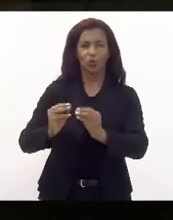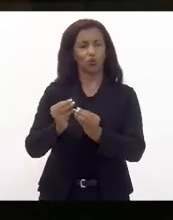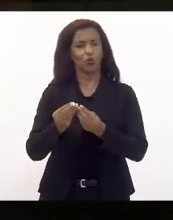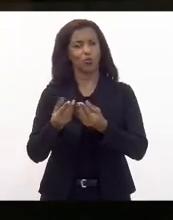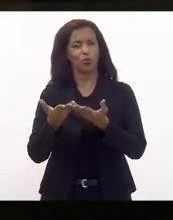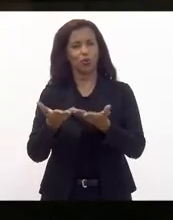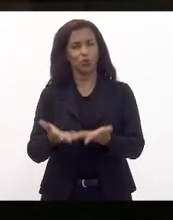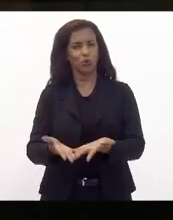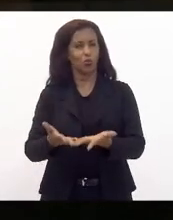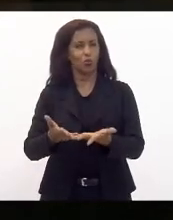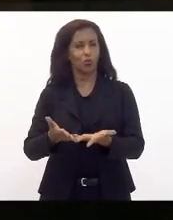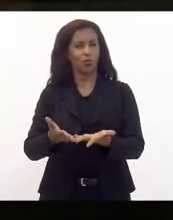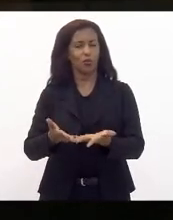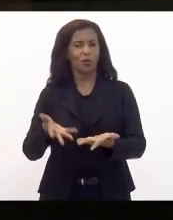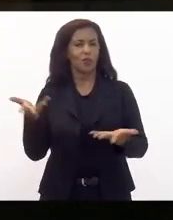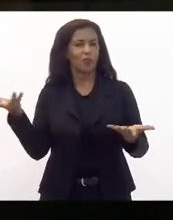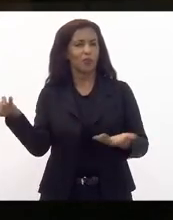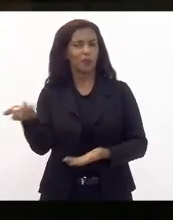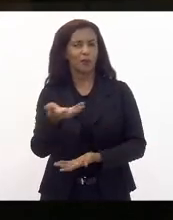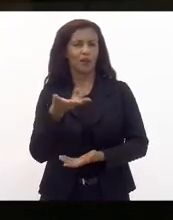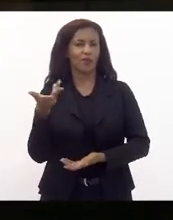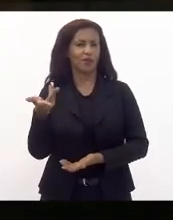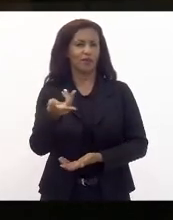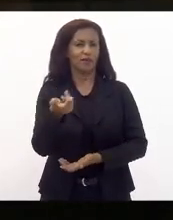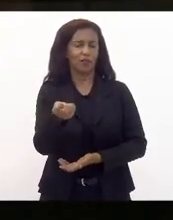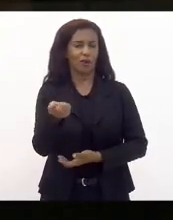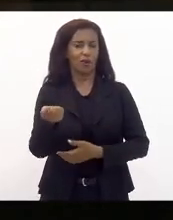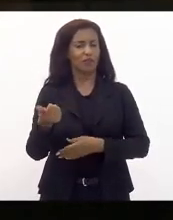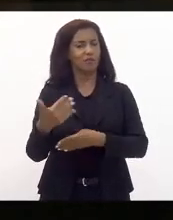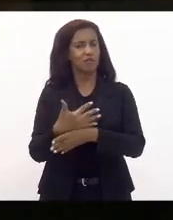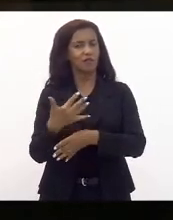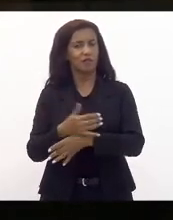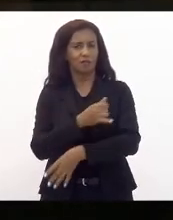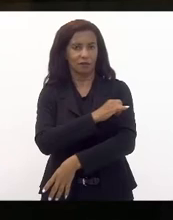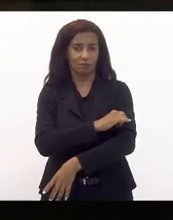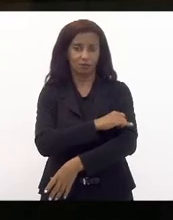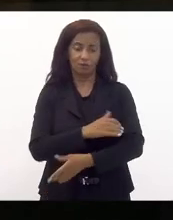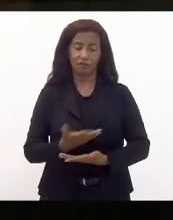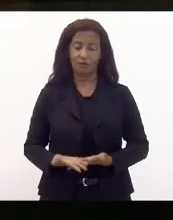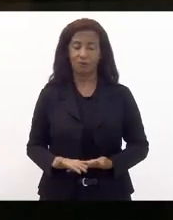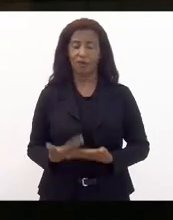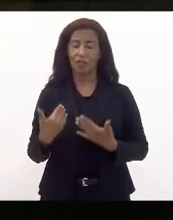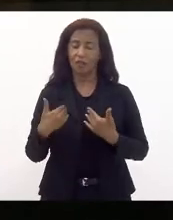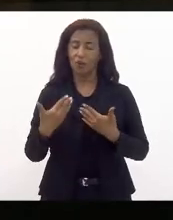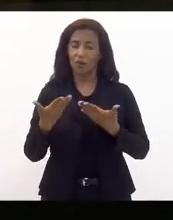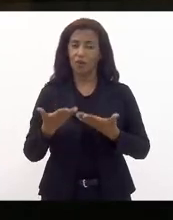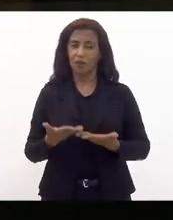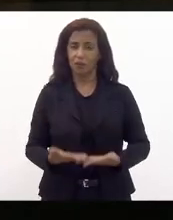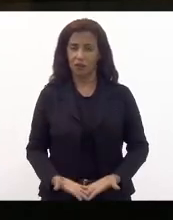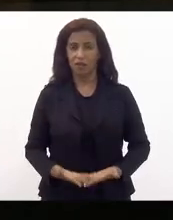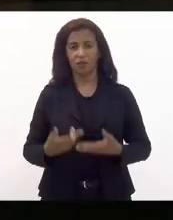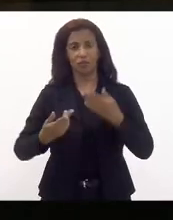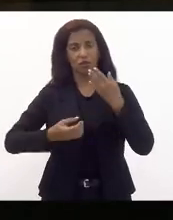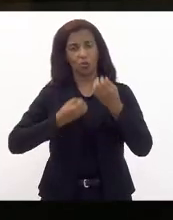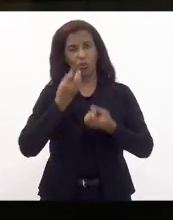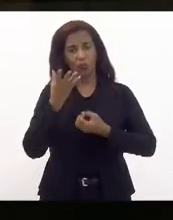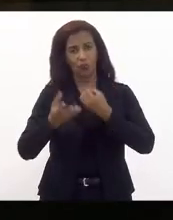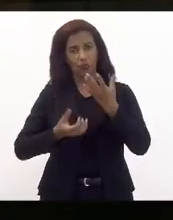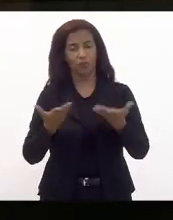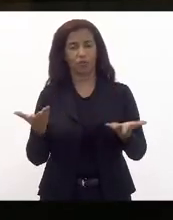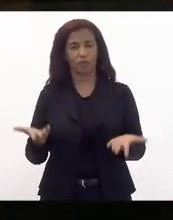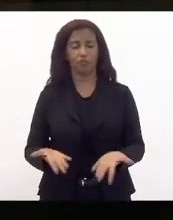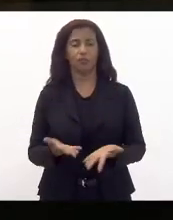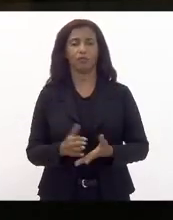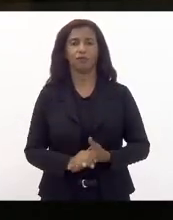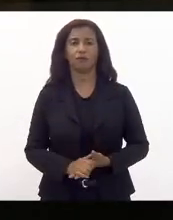espetáculos memoráveis na e na Cidade do Rio de Janeiro Então são essas as considerações que eu